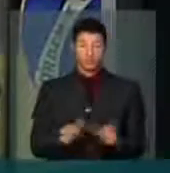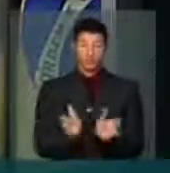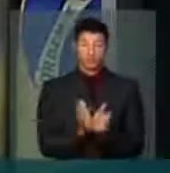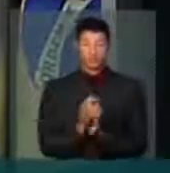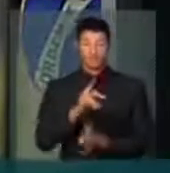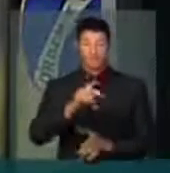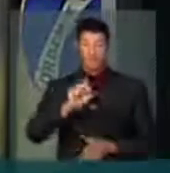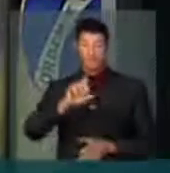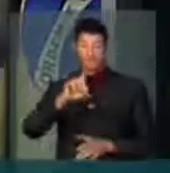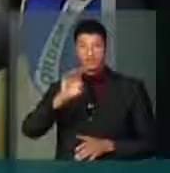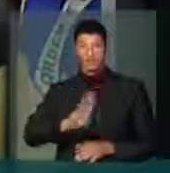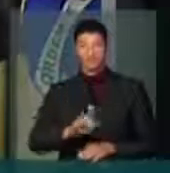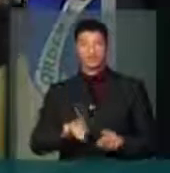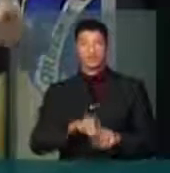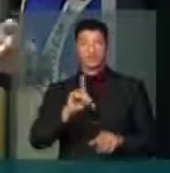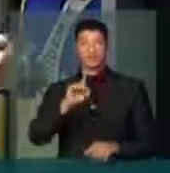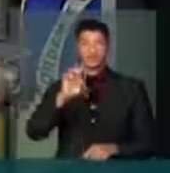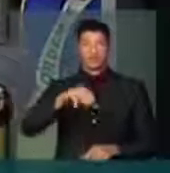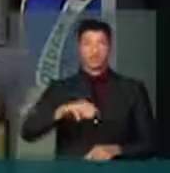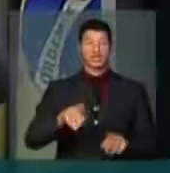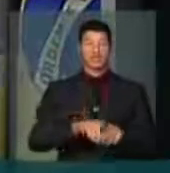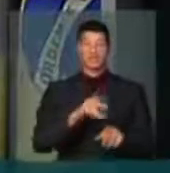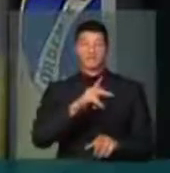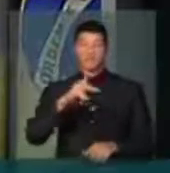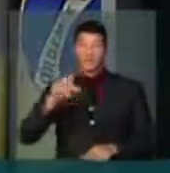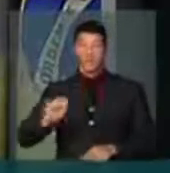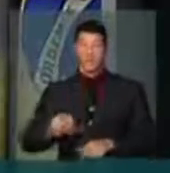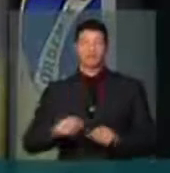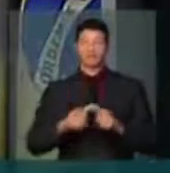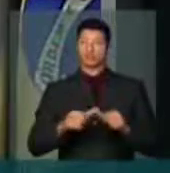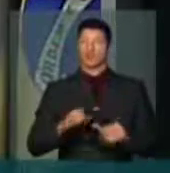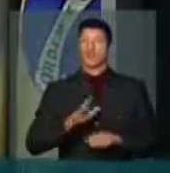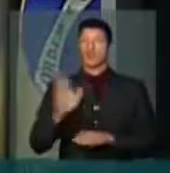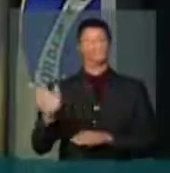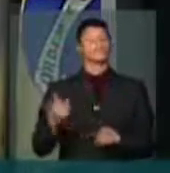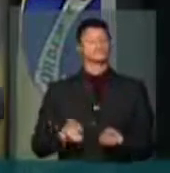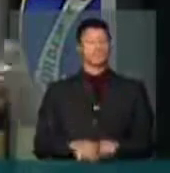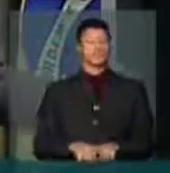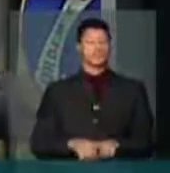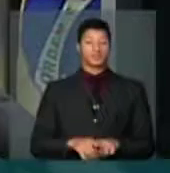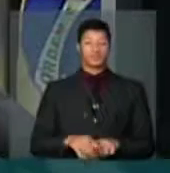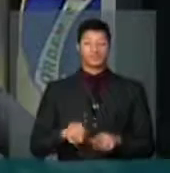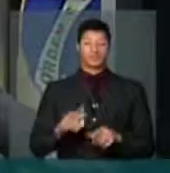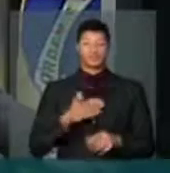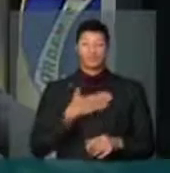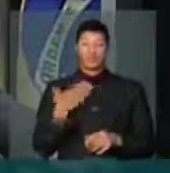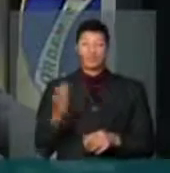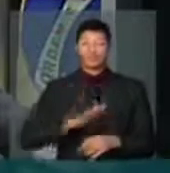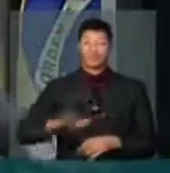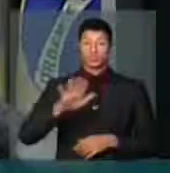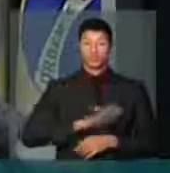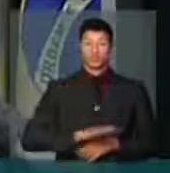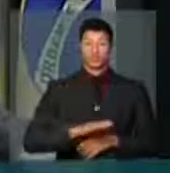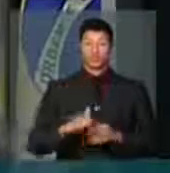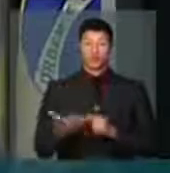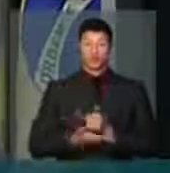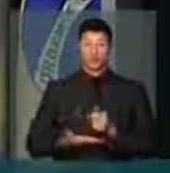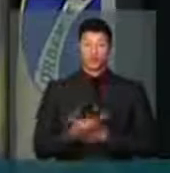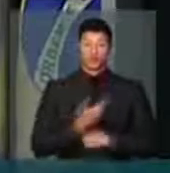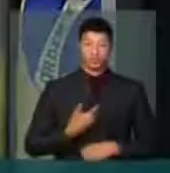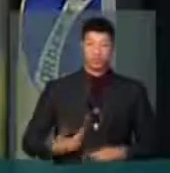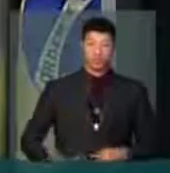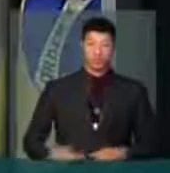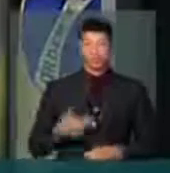bancada do PSDB e do Democratas e do PPS estávamos lá. E, para surpresa geral, a base do